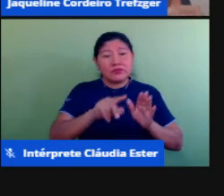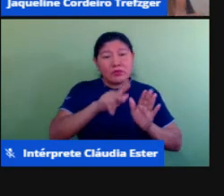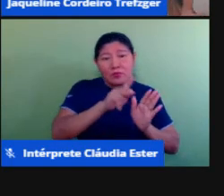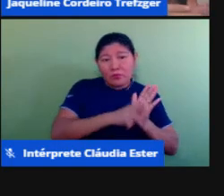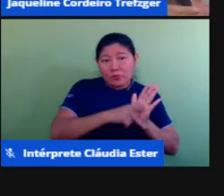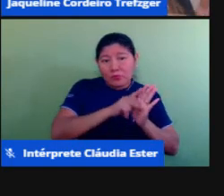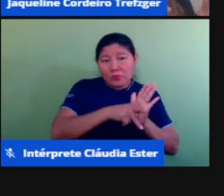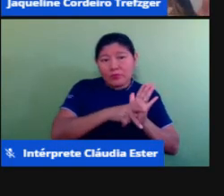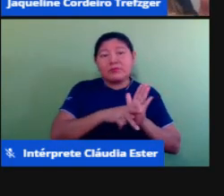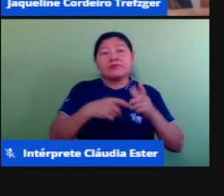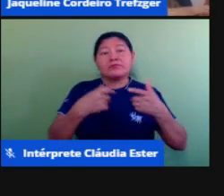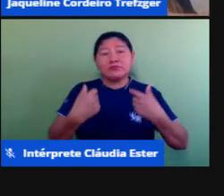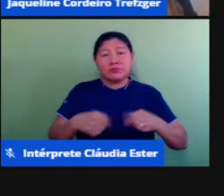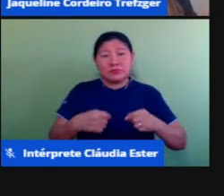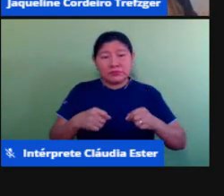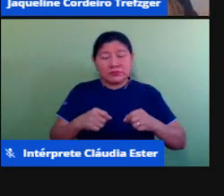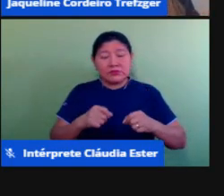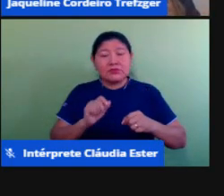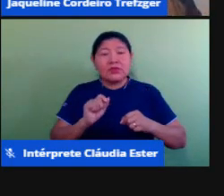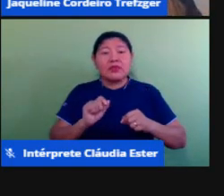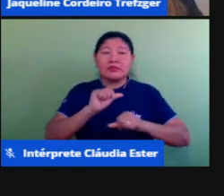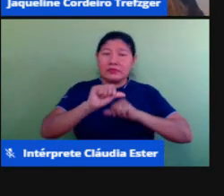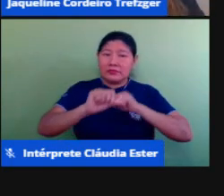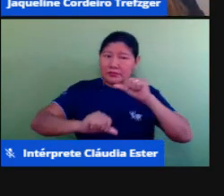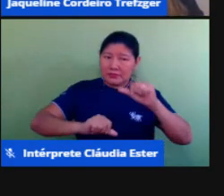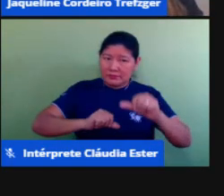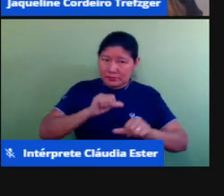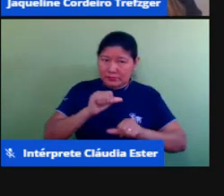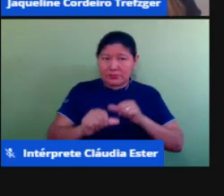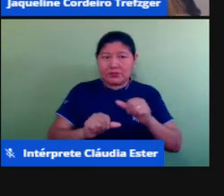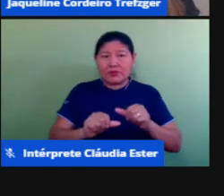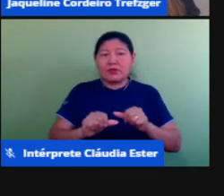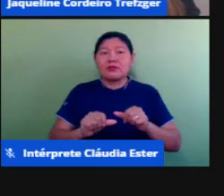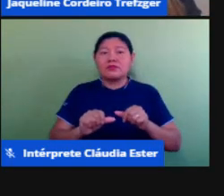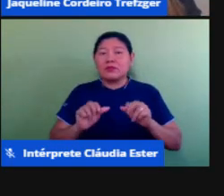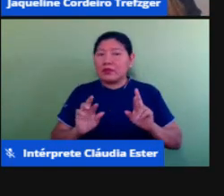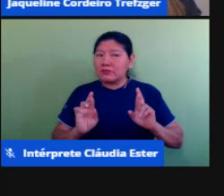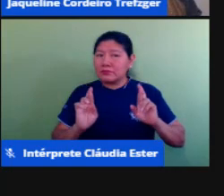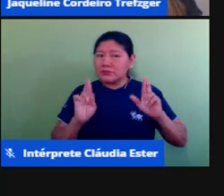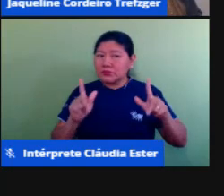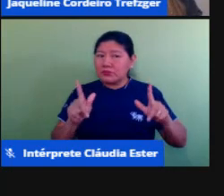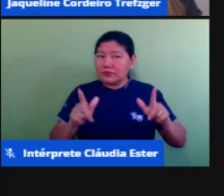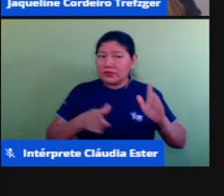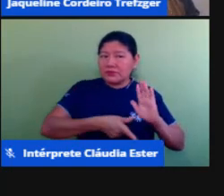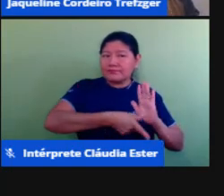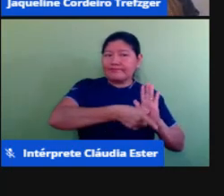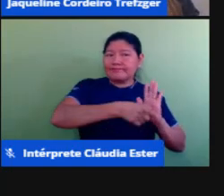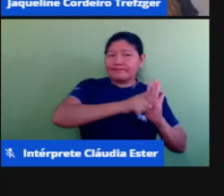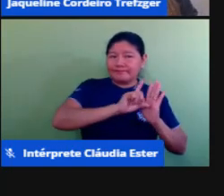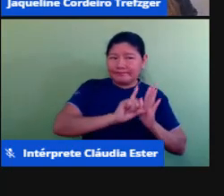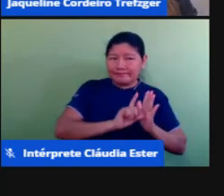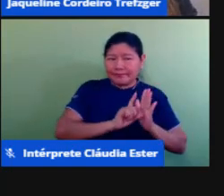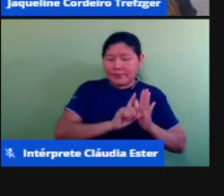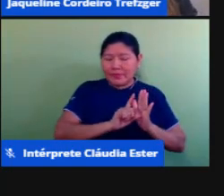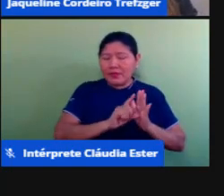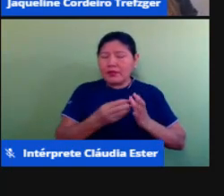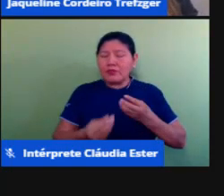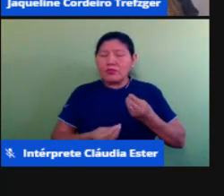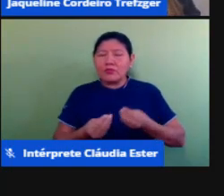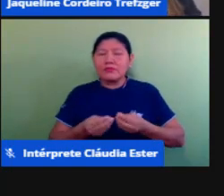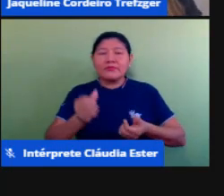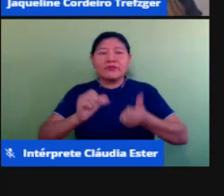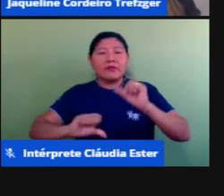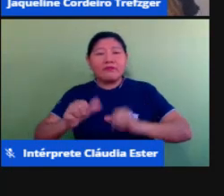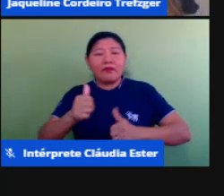si não vai continuar como era antes, já tem uma visão diferente. Eu vou avaliar como esse meu